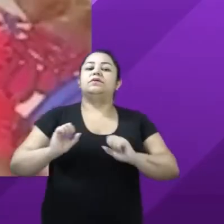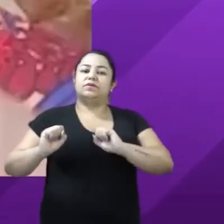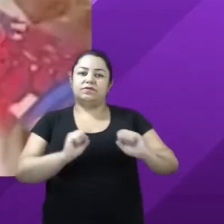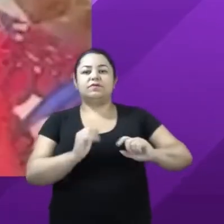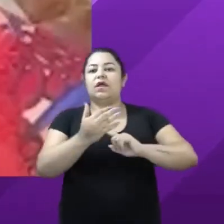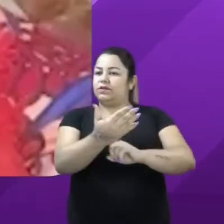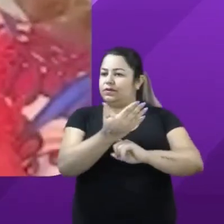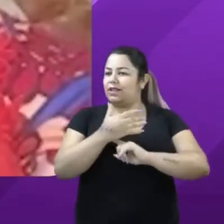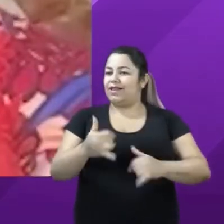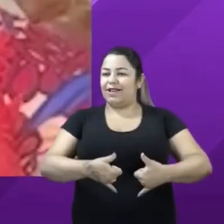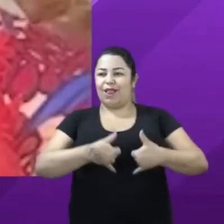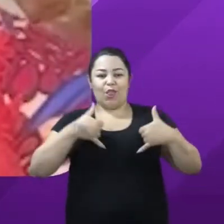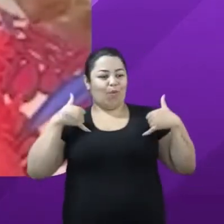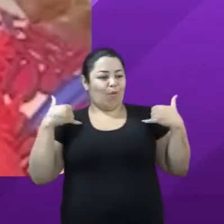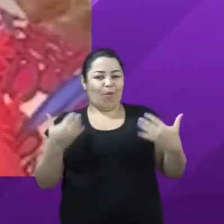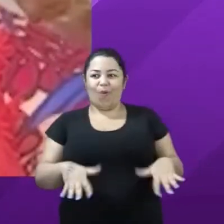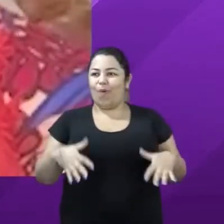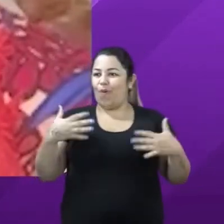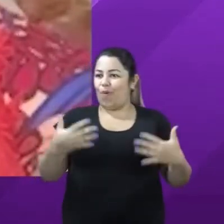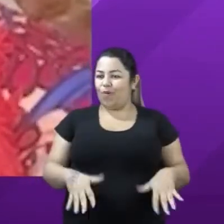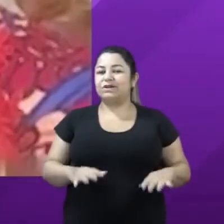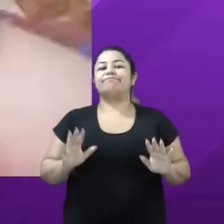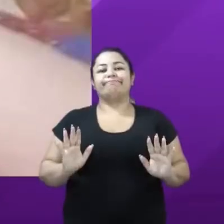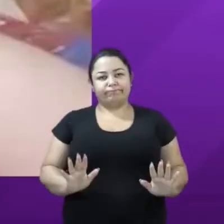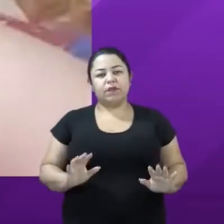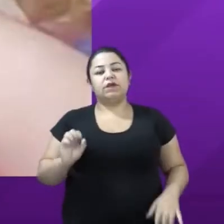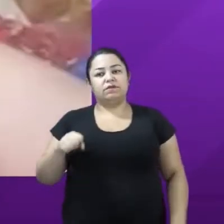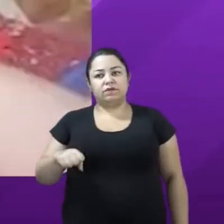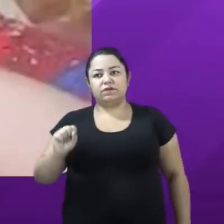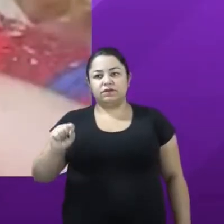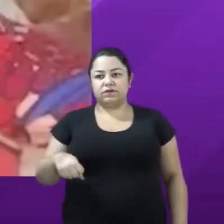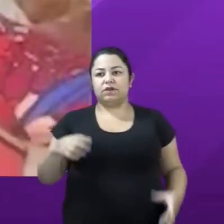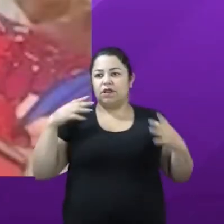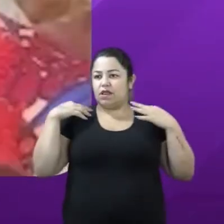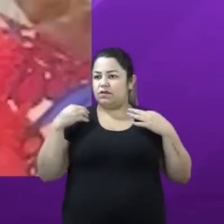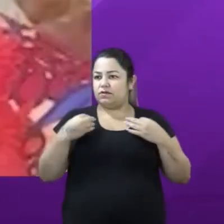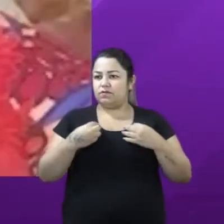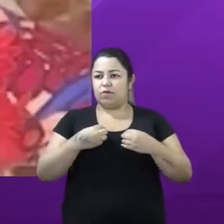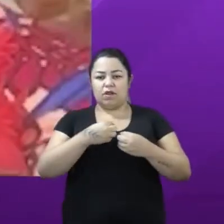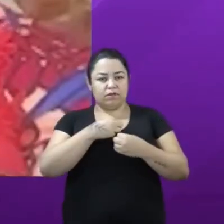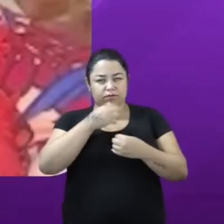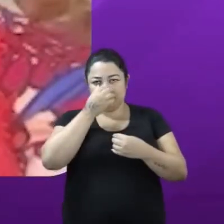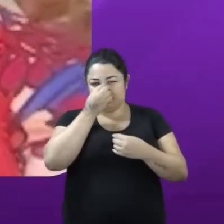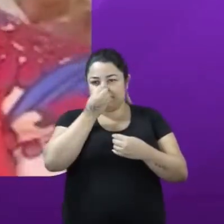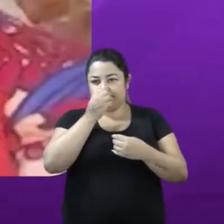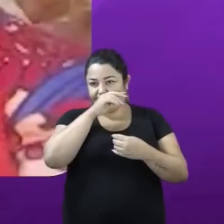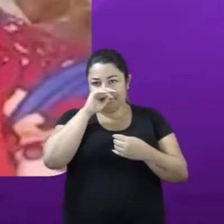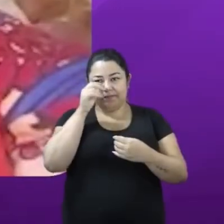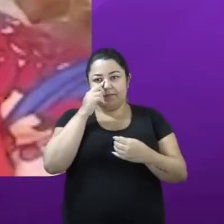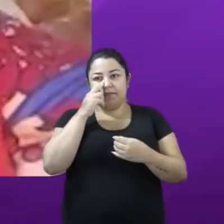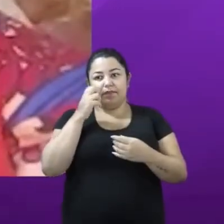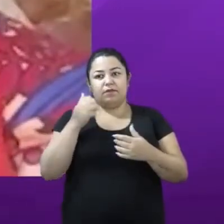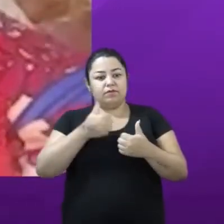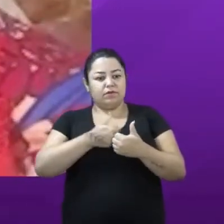muito a ter orgulho daquilo que nós carregamos, sabe? Esses fios de conta, esses elequéis, eles são nossas